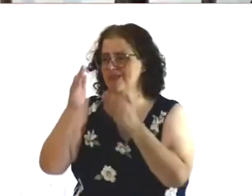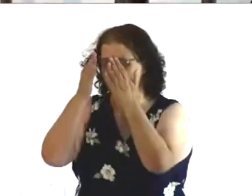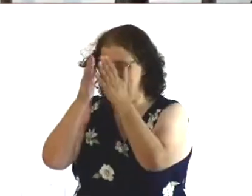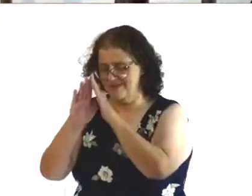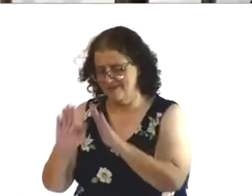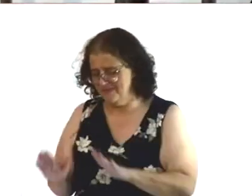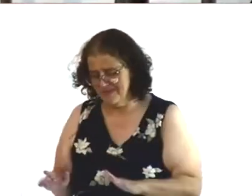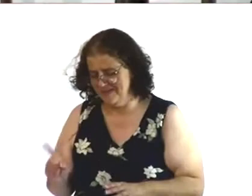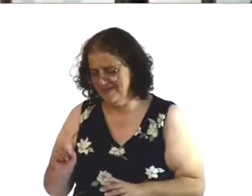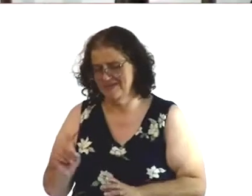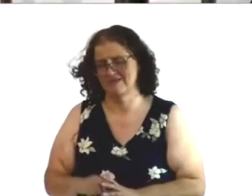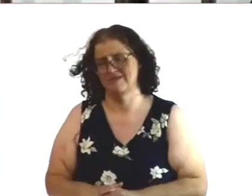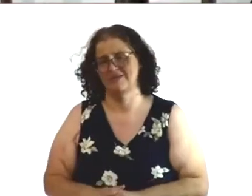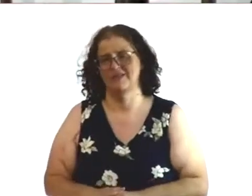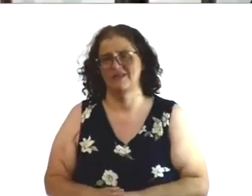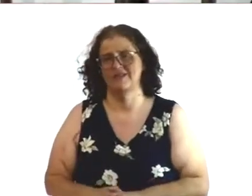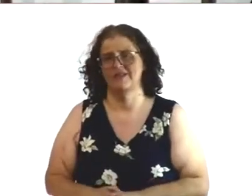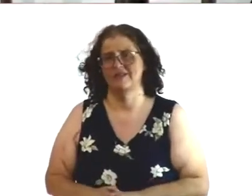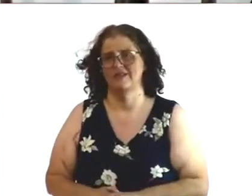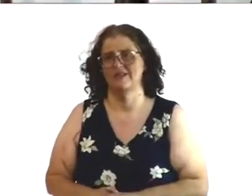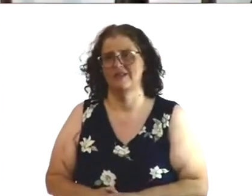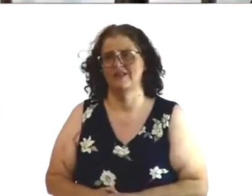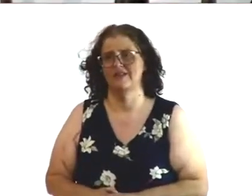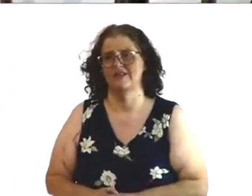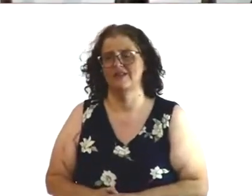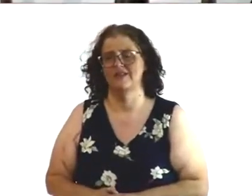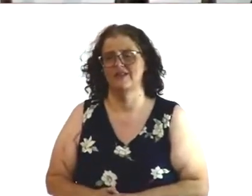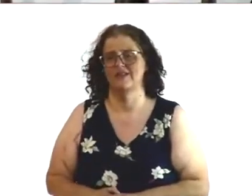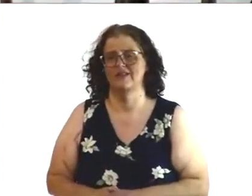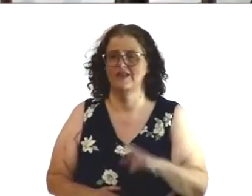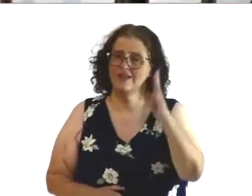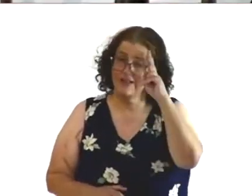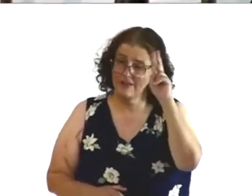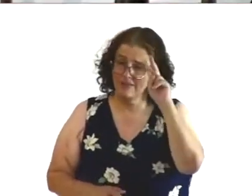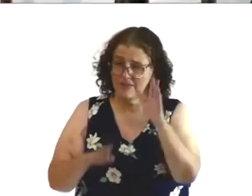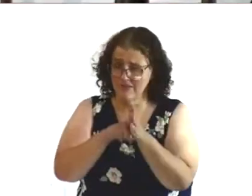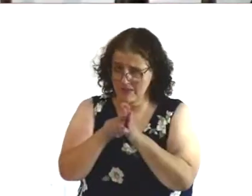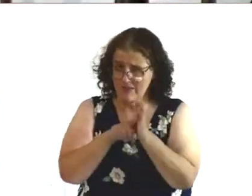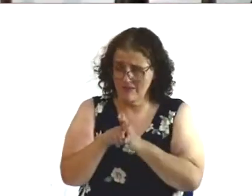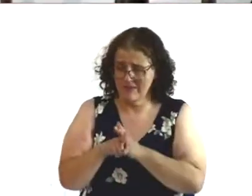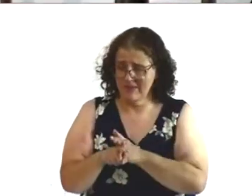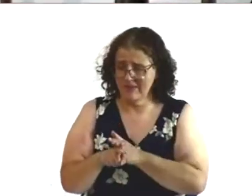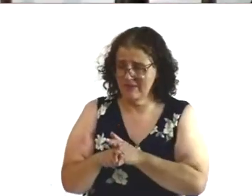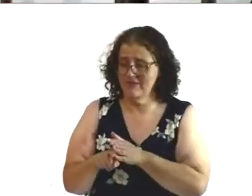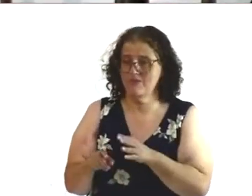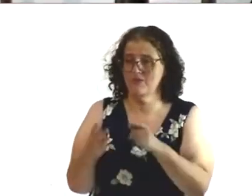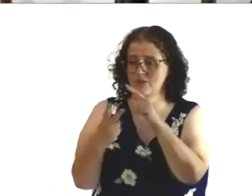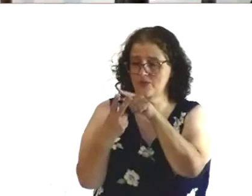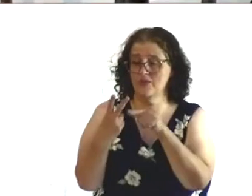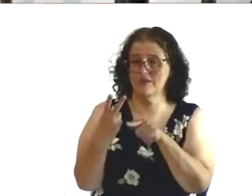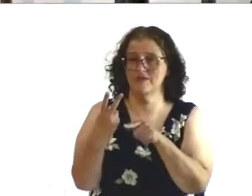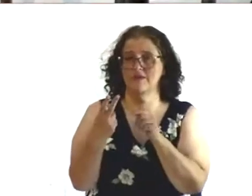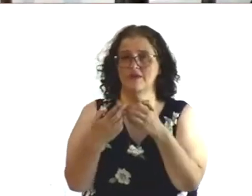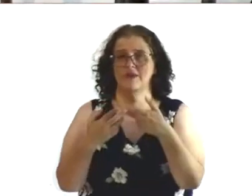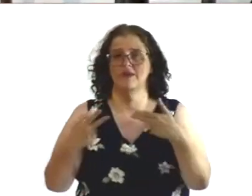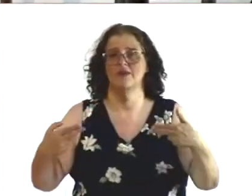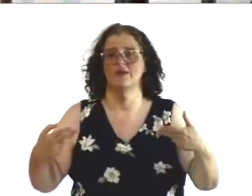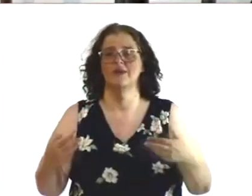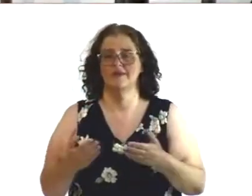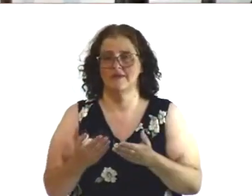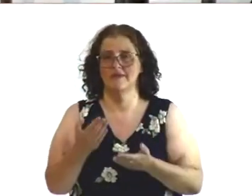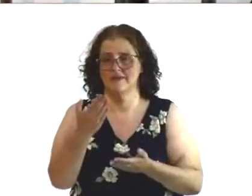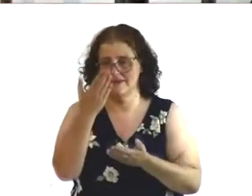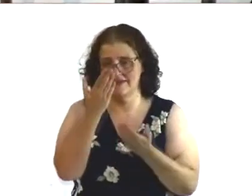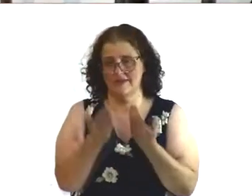Procura por outros motivos. Lembra que eu fiz a pergunta no começo? Vamos estudar 2 coisas. Tem gente que procura para